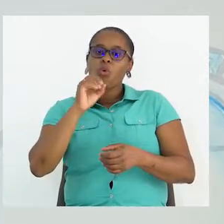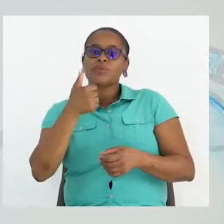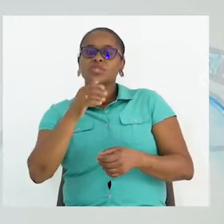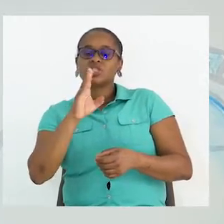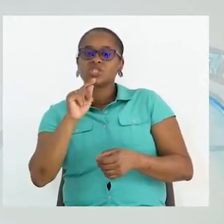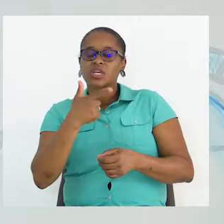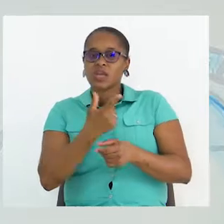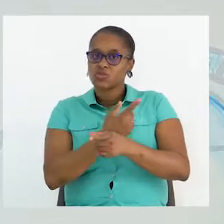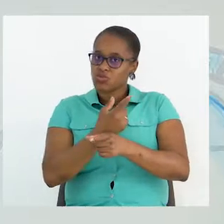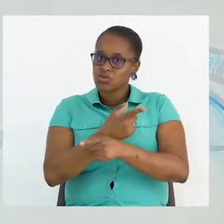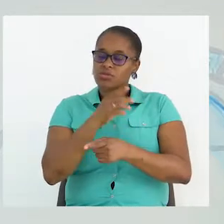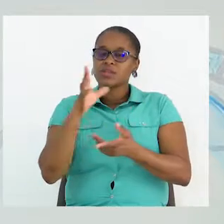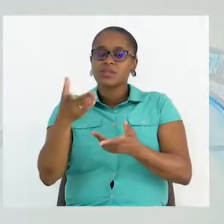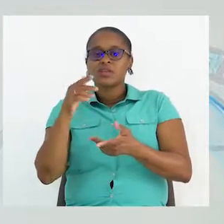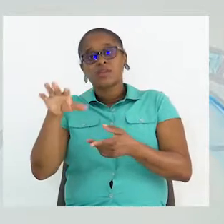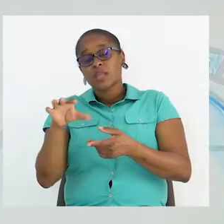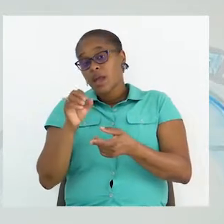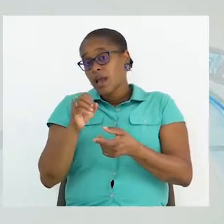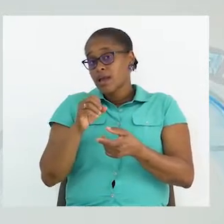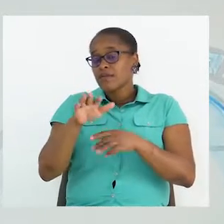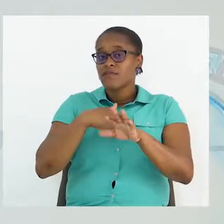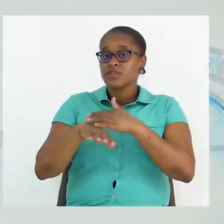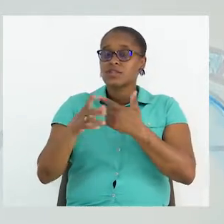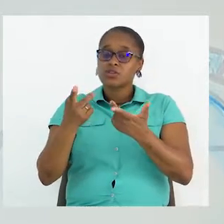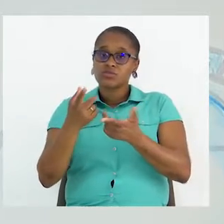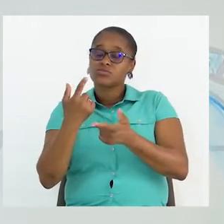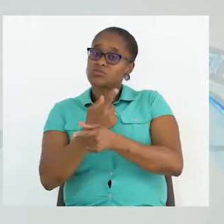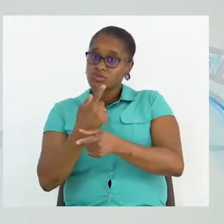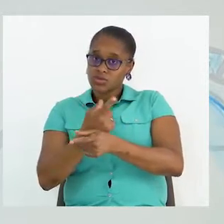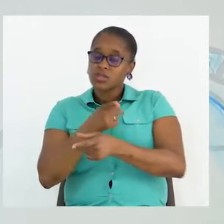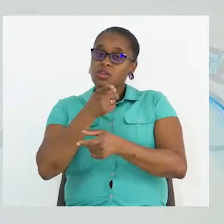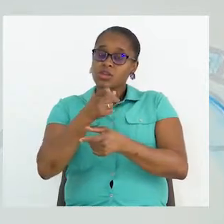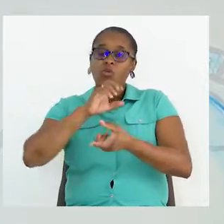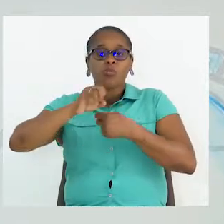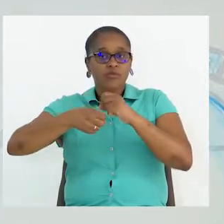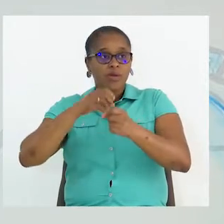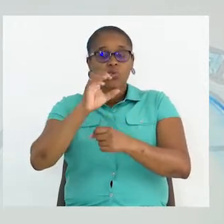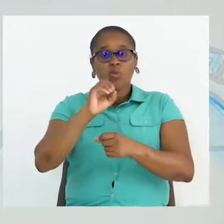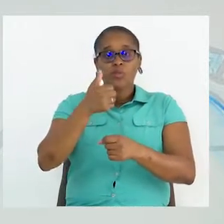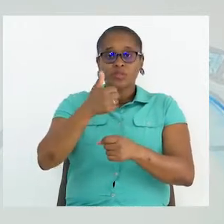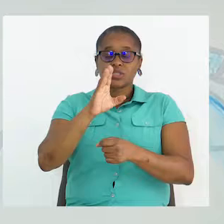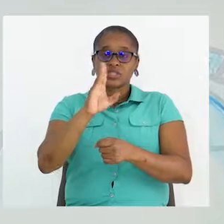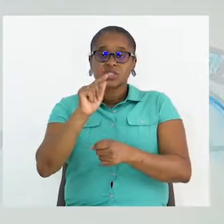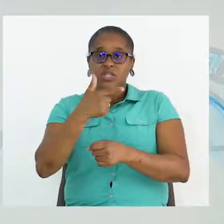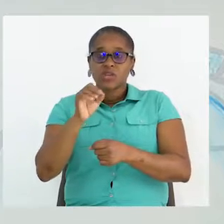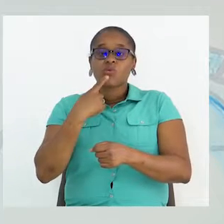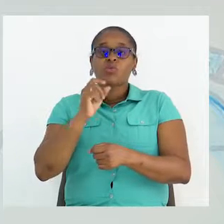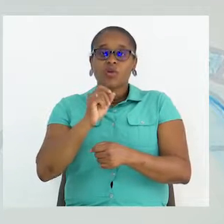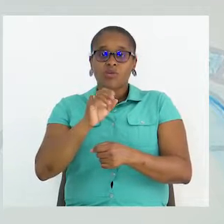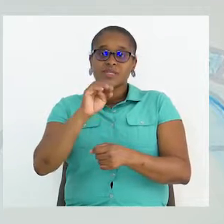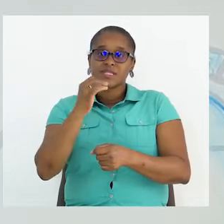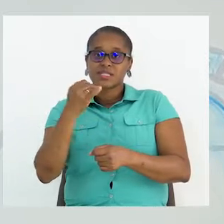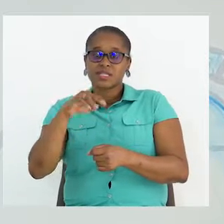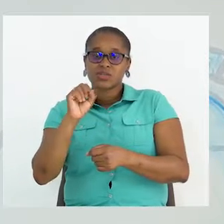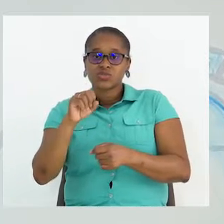objeto e fazer os traços que indicam o movimento do objeto. Então, são chamados de signos cinéticos.